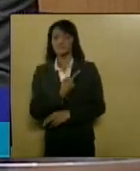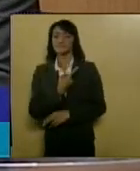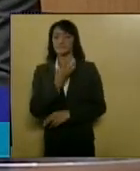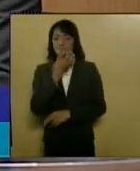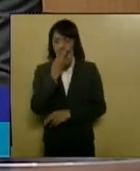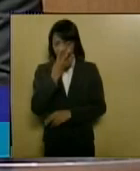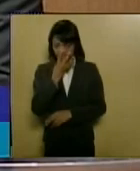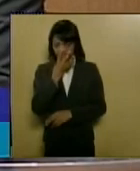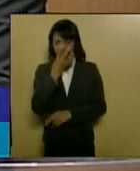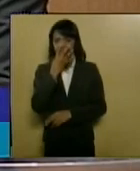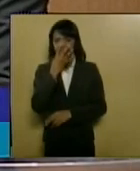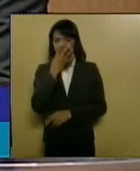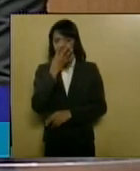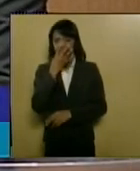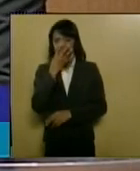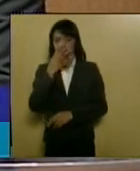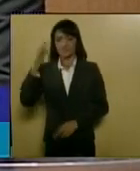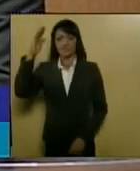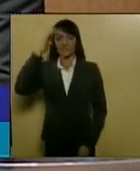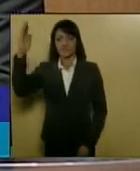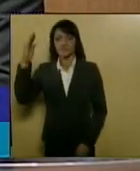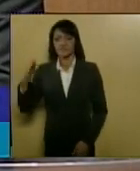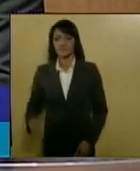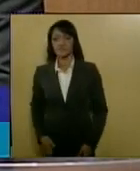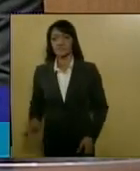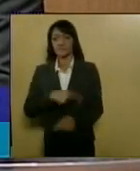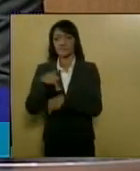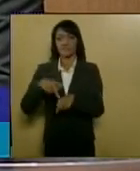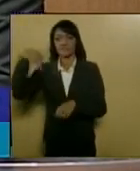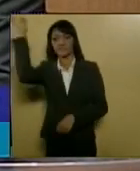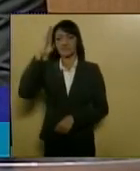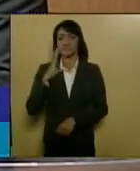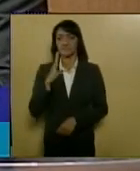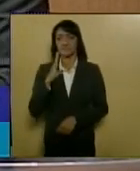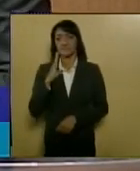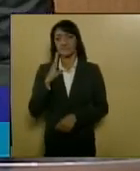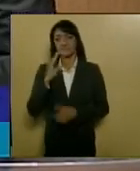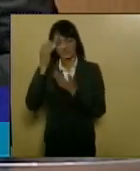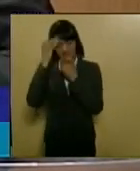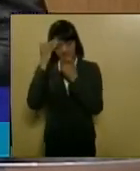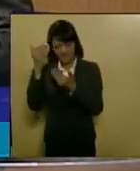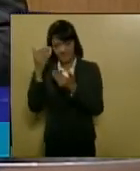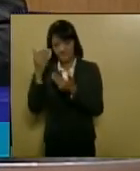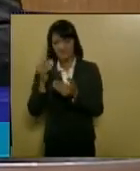admiração e a nossa continência. Pátria, Brasil. Muito obrigado.